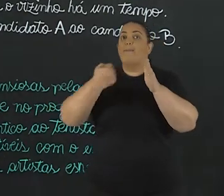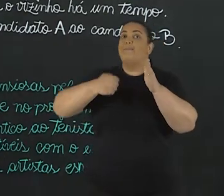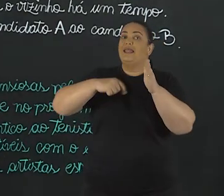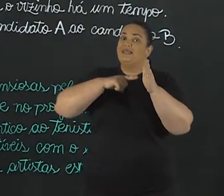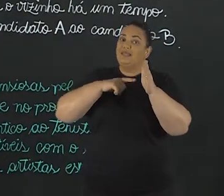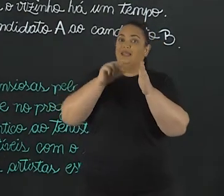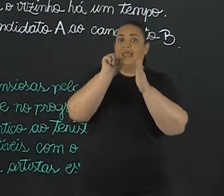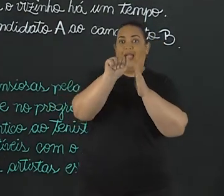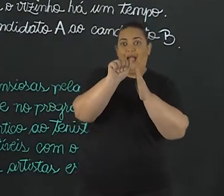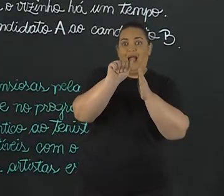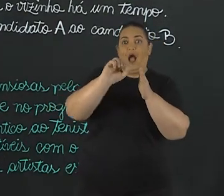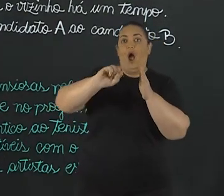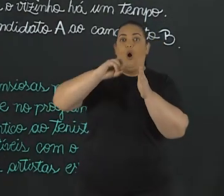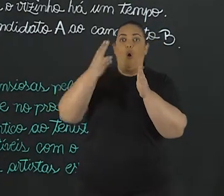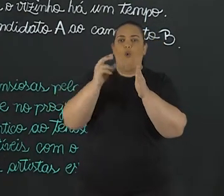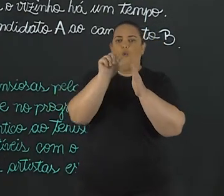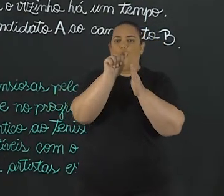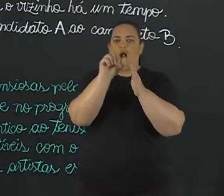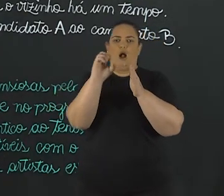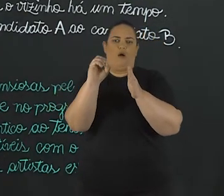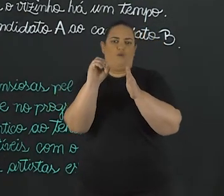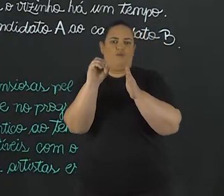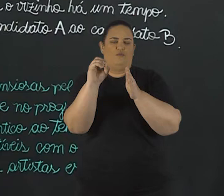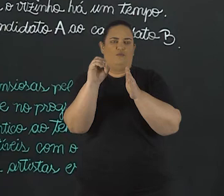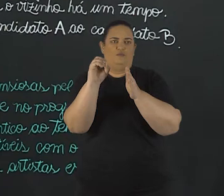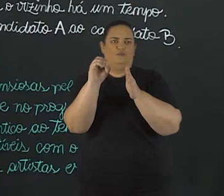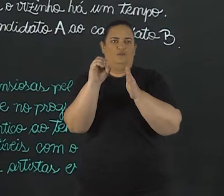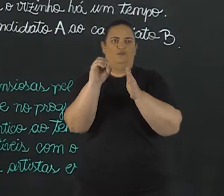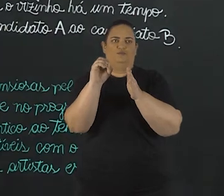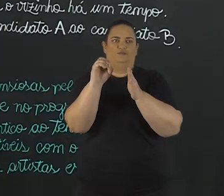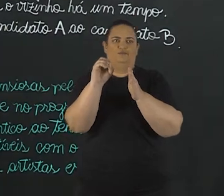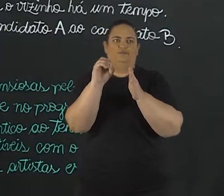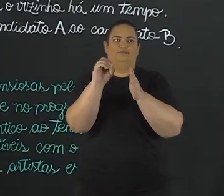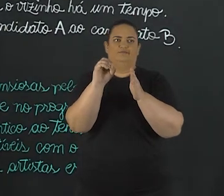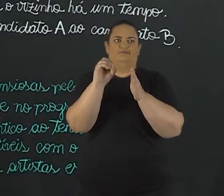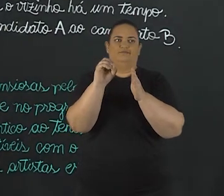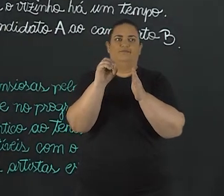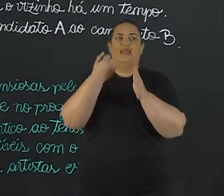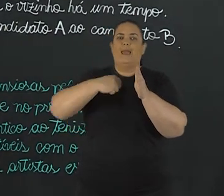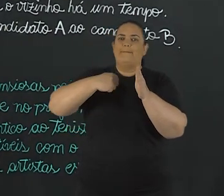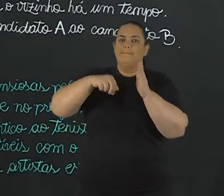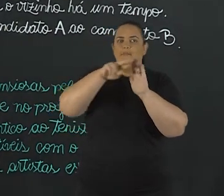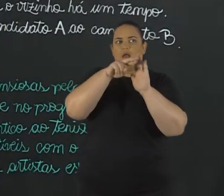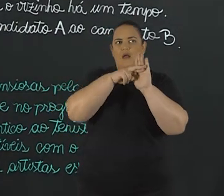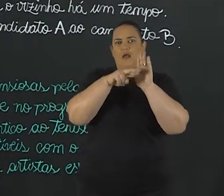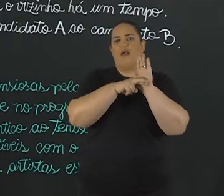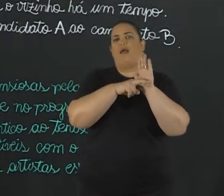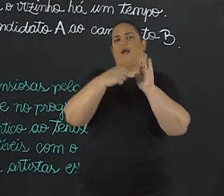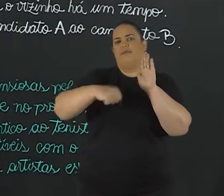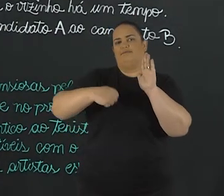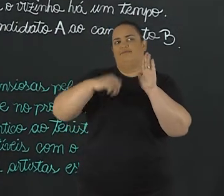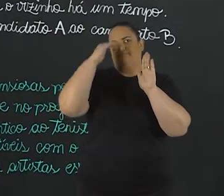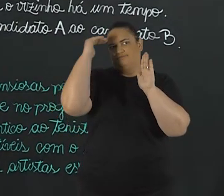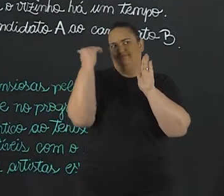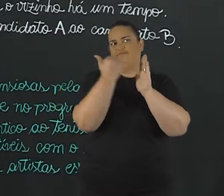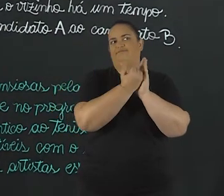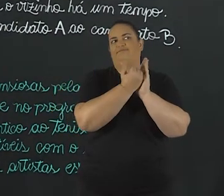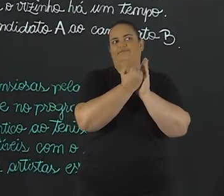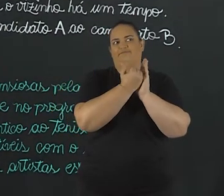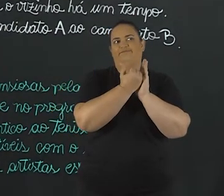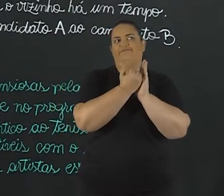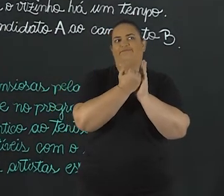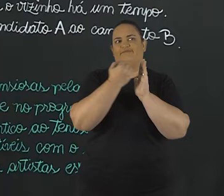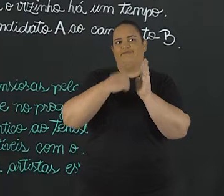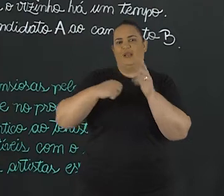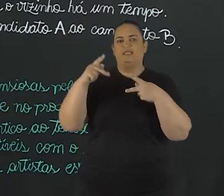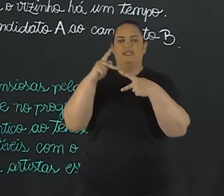ocorrência do acento grave. Então, nesse caso, a gente tem que se ater à formalidade, porque a norma padrão prevê que o verbo assistir seja